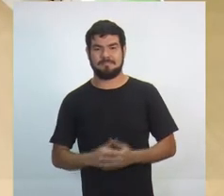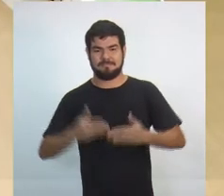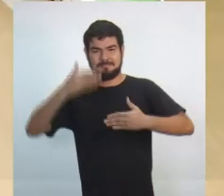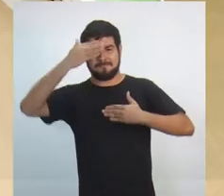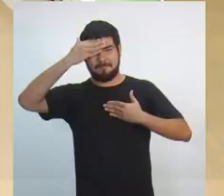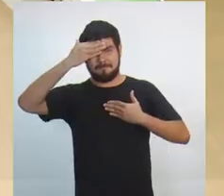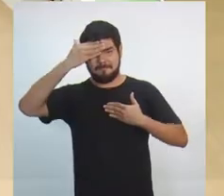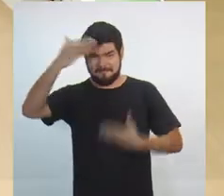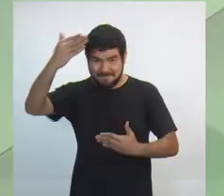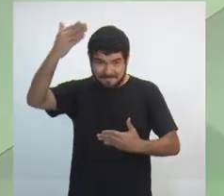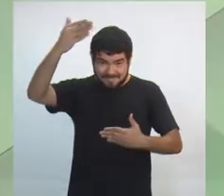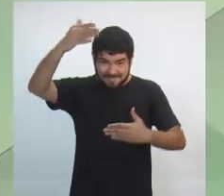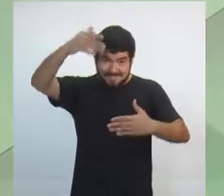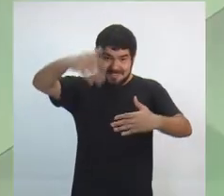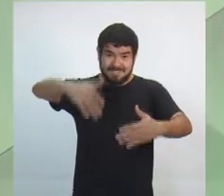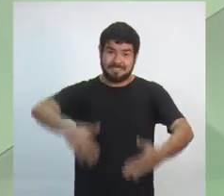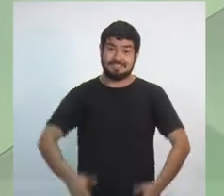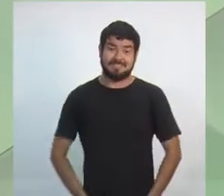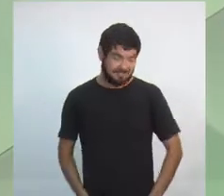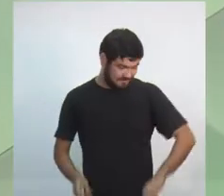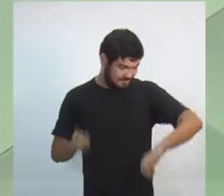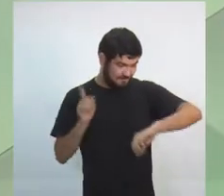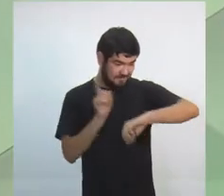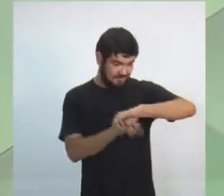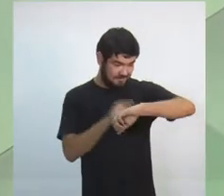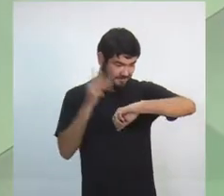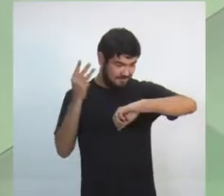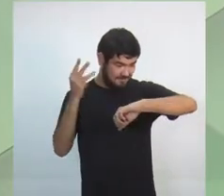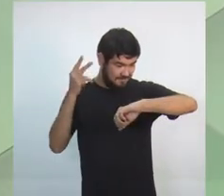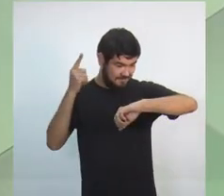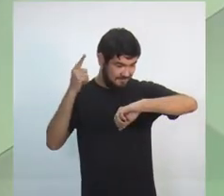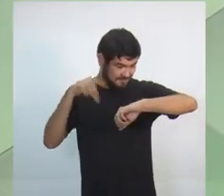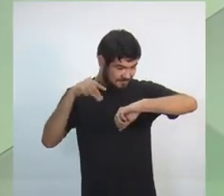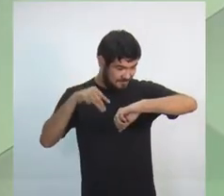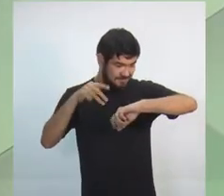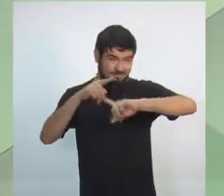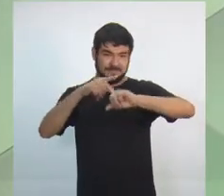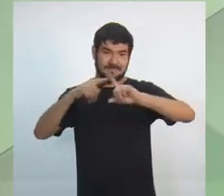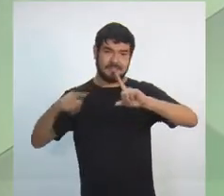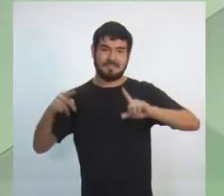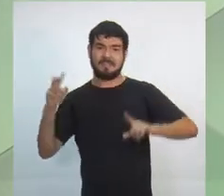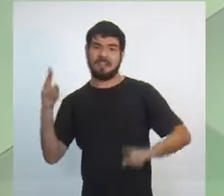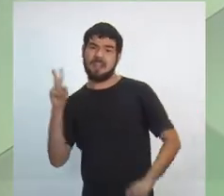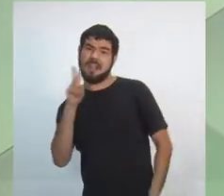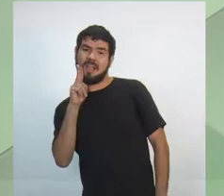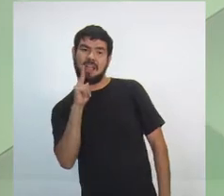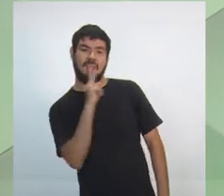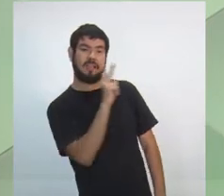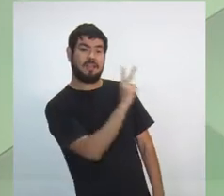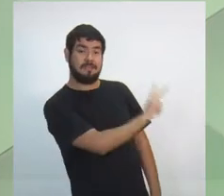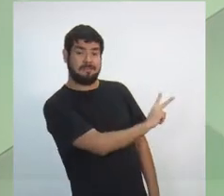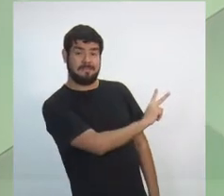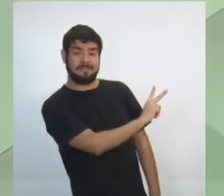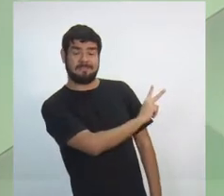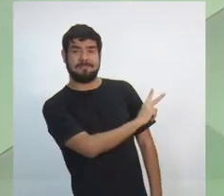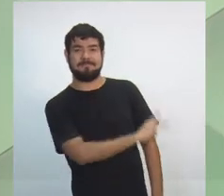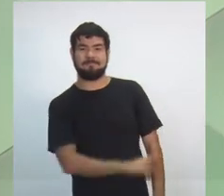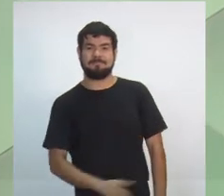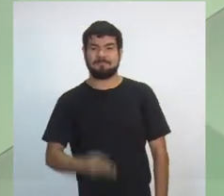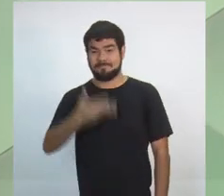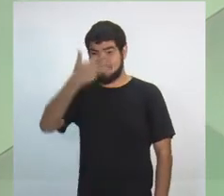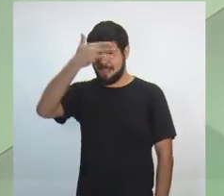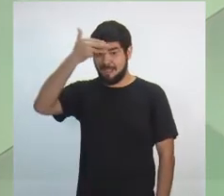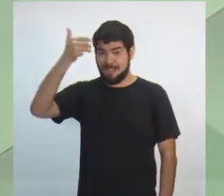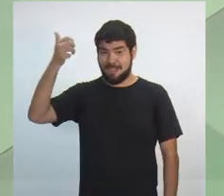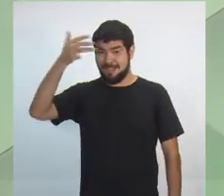Obrigada, candidato. Temos 1 minuto e 30 agora para a réplica do candidato Davi Almeida. Na tela, por favor, 1